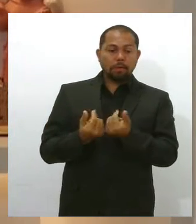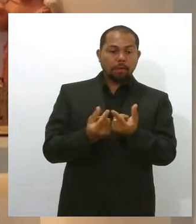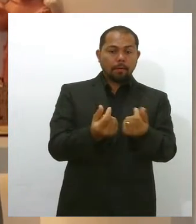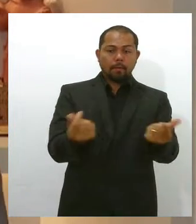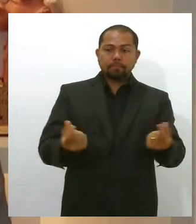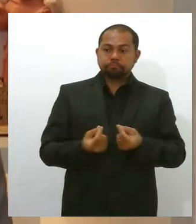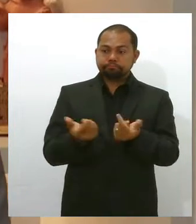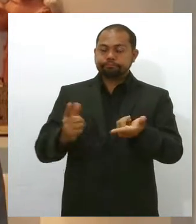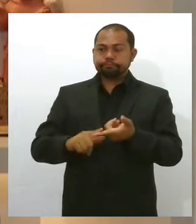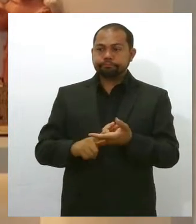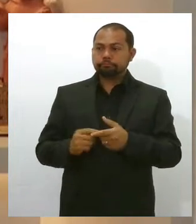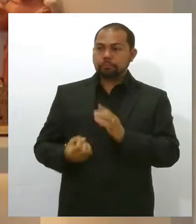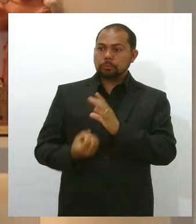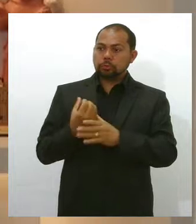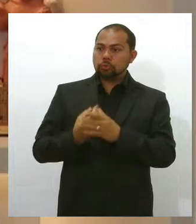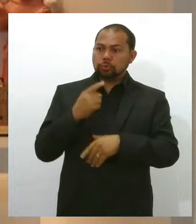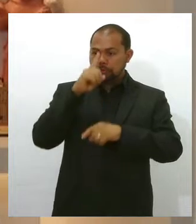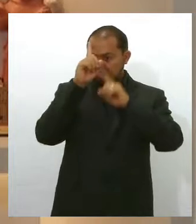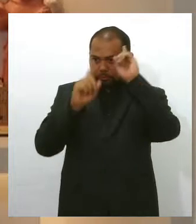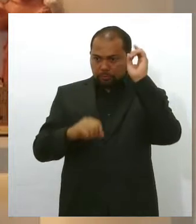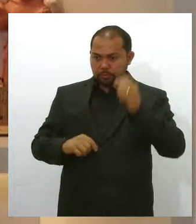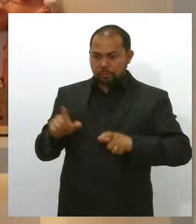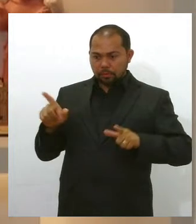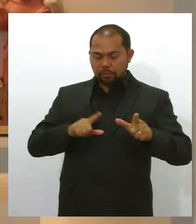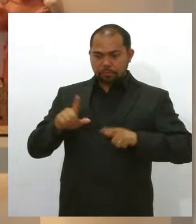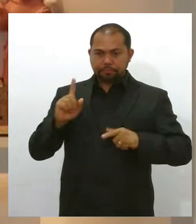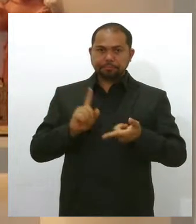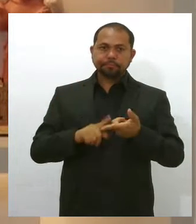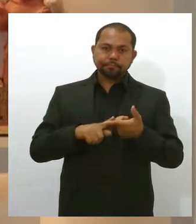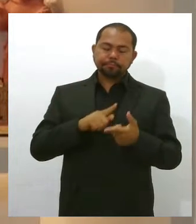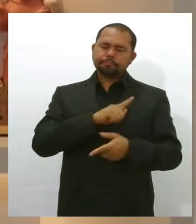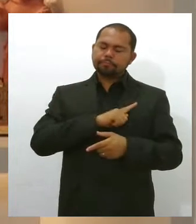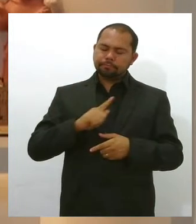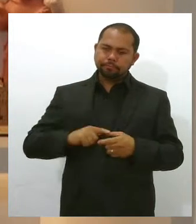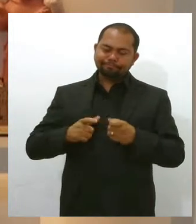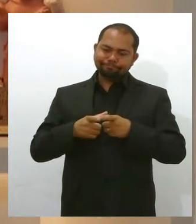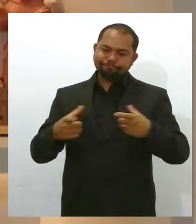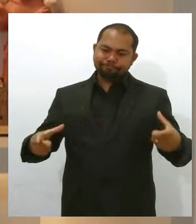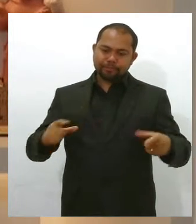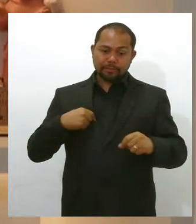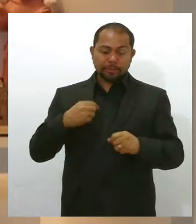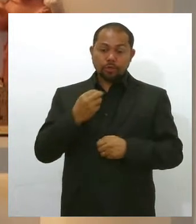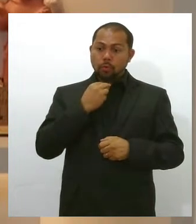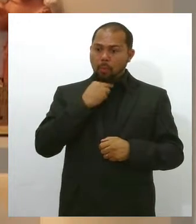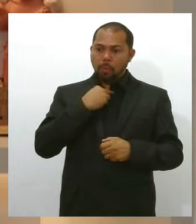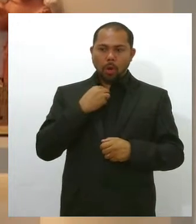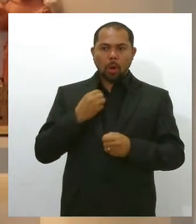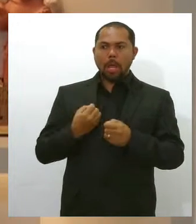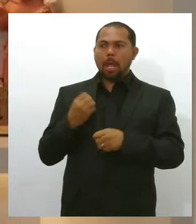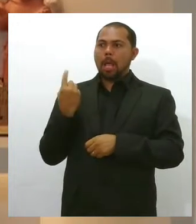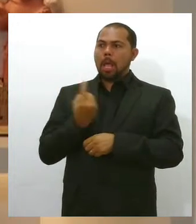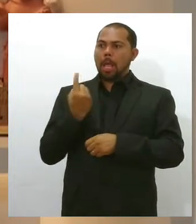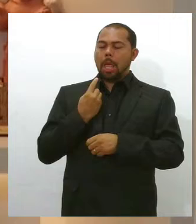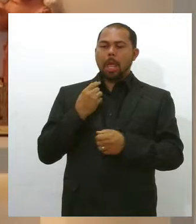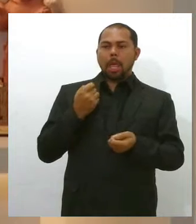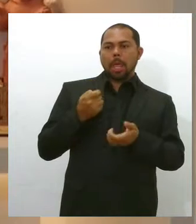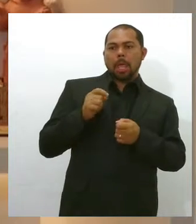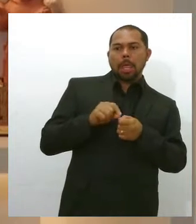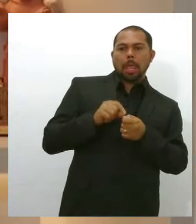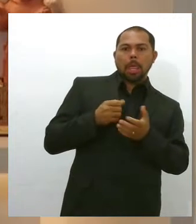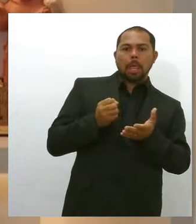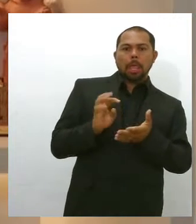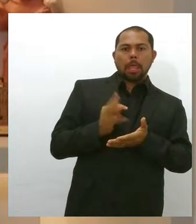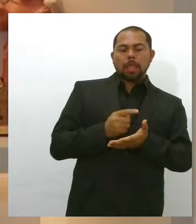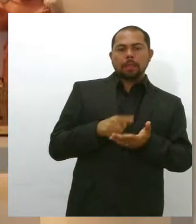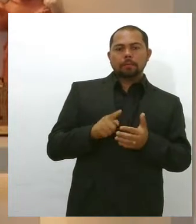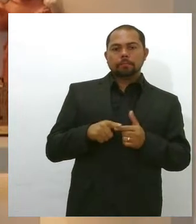papel do governador é um papel também macro porque nem tudo ele pode fazer sozinho e basta lembrar que obviamente que o governador ele